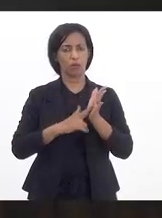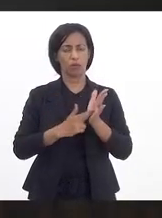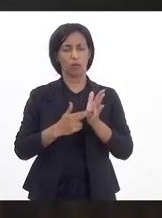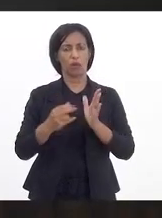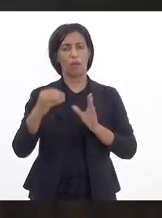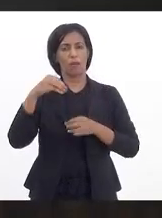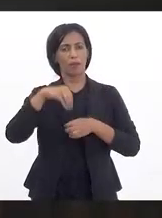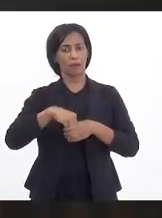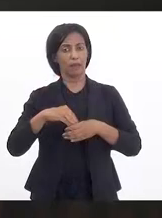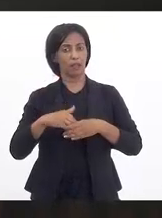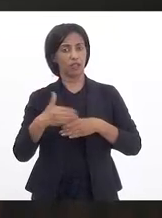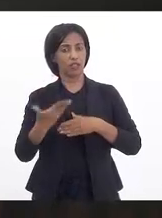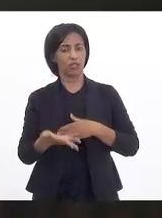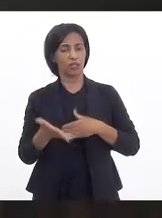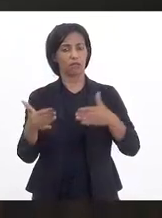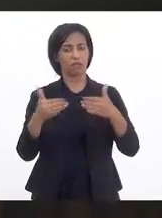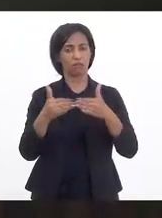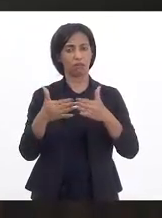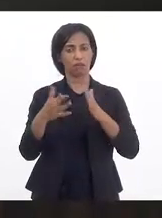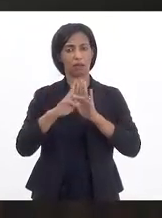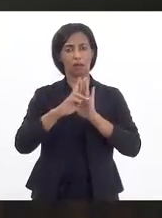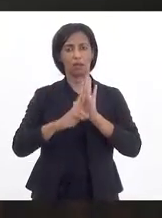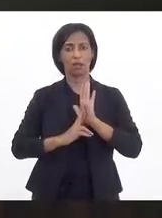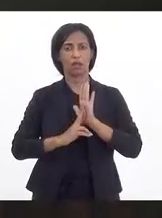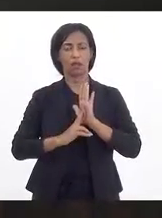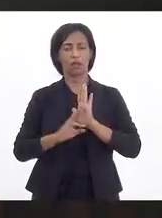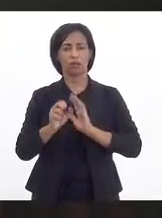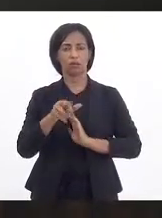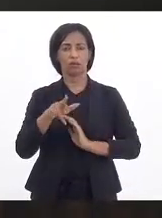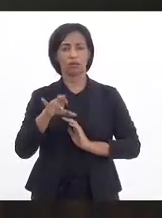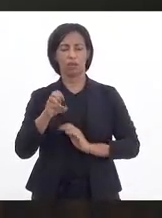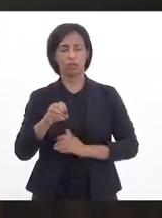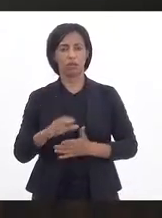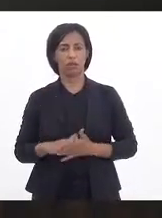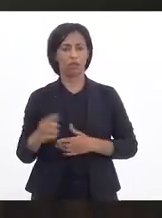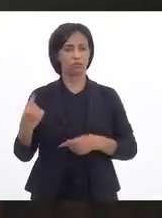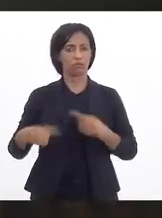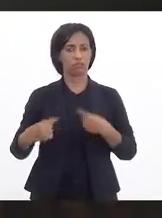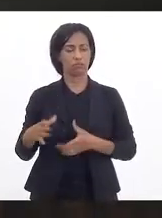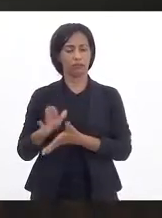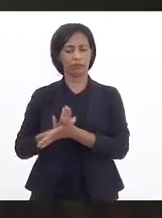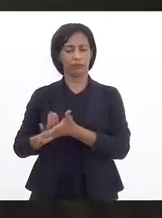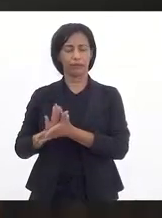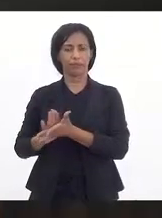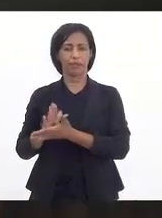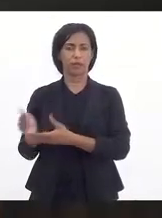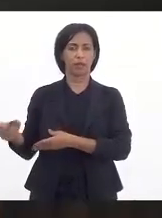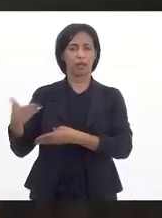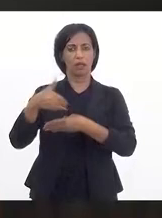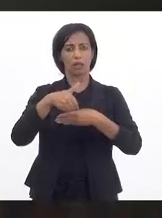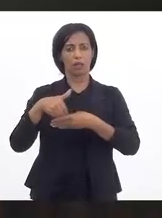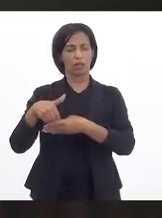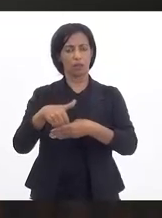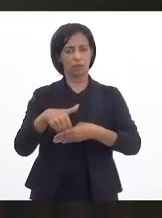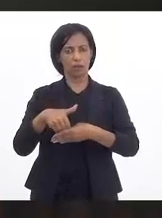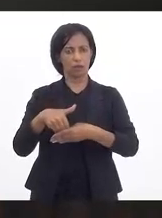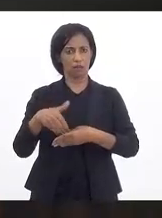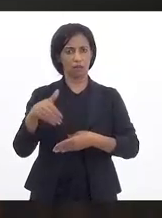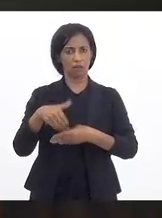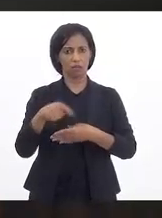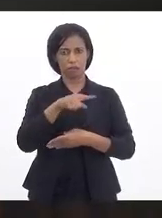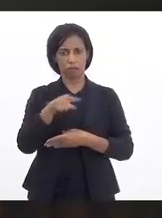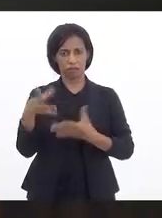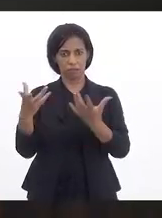normas internas e proposições externas favorável ela tô Deputado Sérgio Fernandes em discussão 90 Queira discutir encerrar a discussão e votação